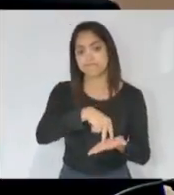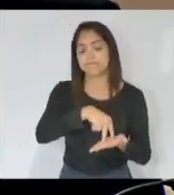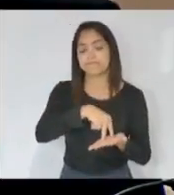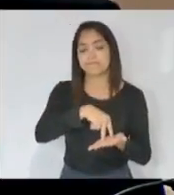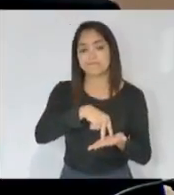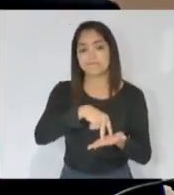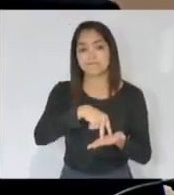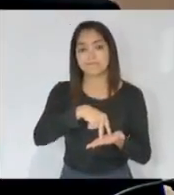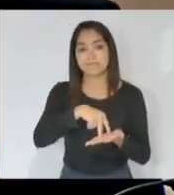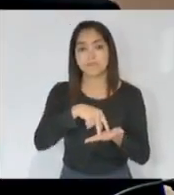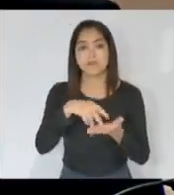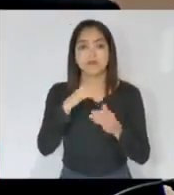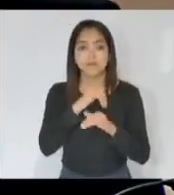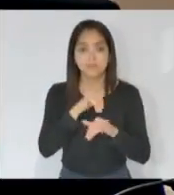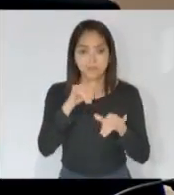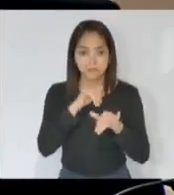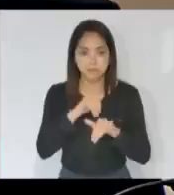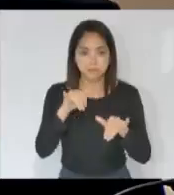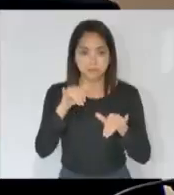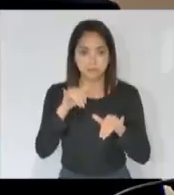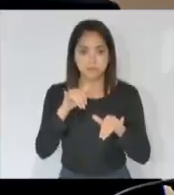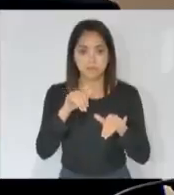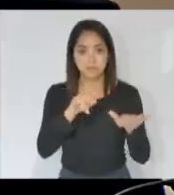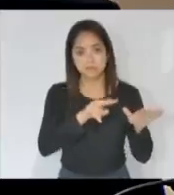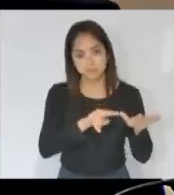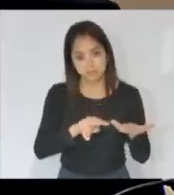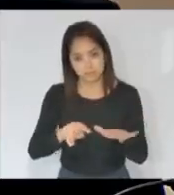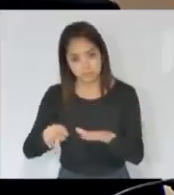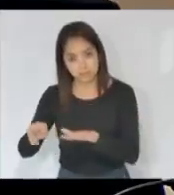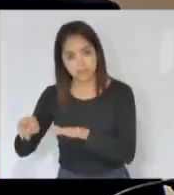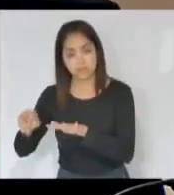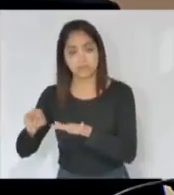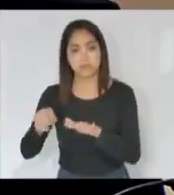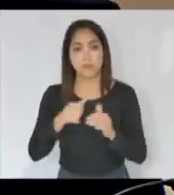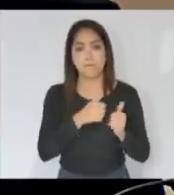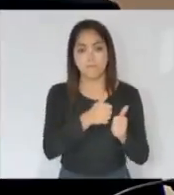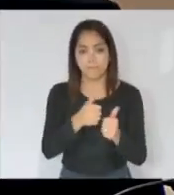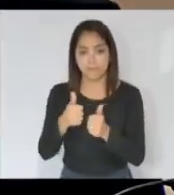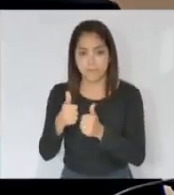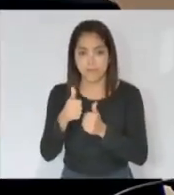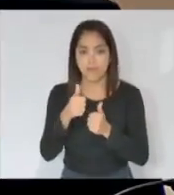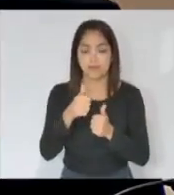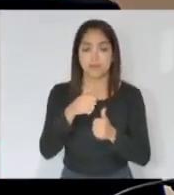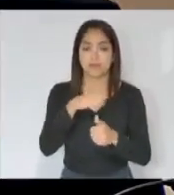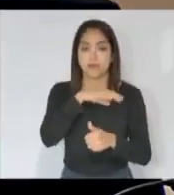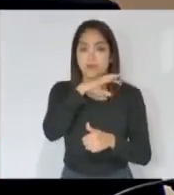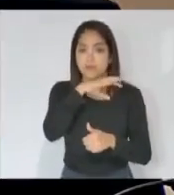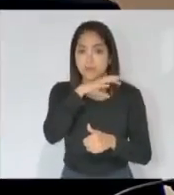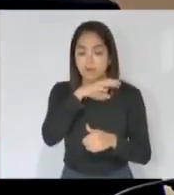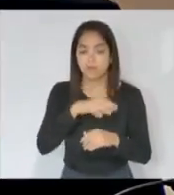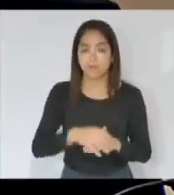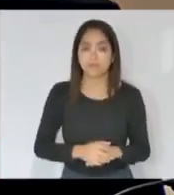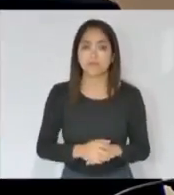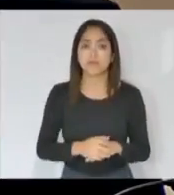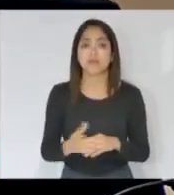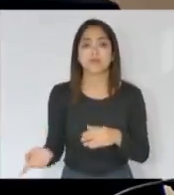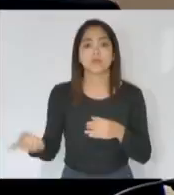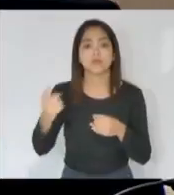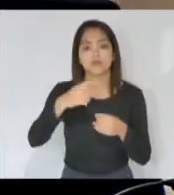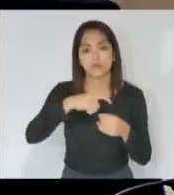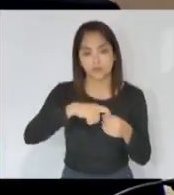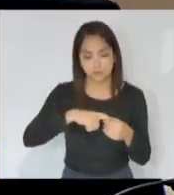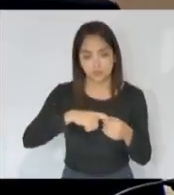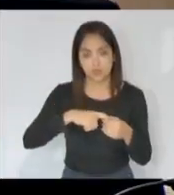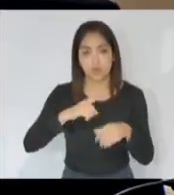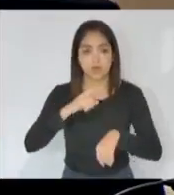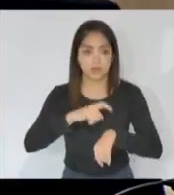para instituir a Semana do Bem-Estar Animal. Ato contínuo, o senhor presidente reabriu a sessão